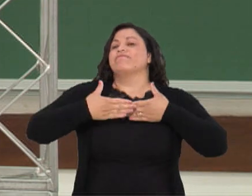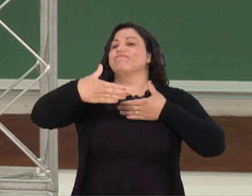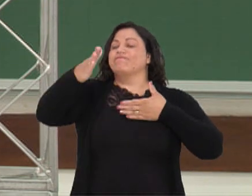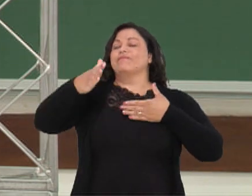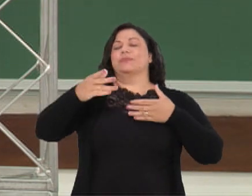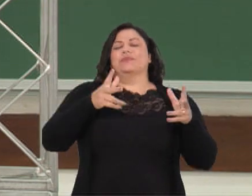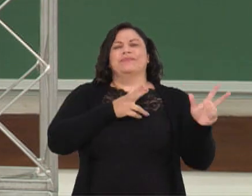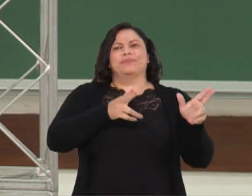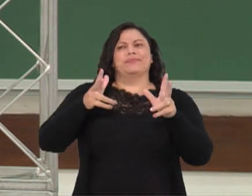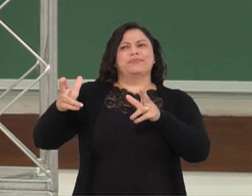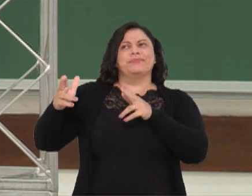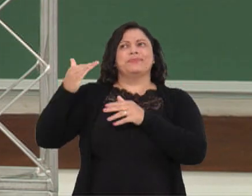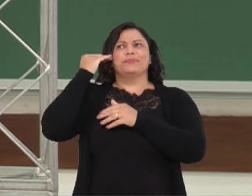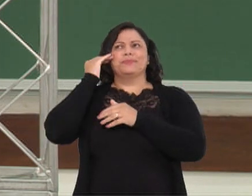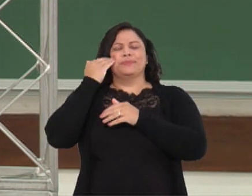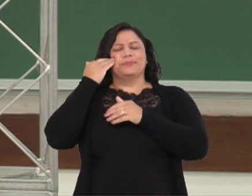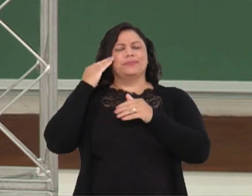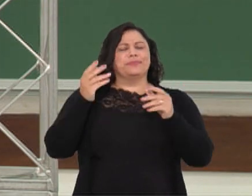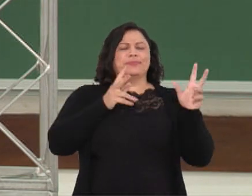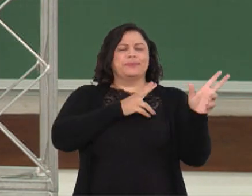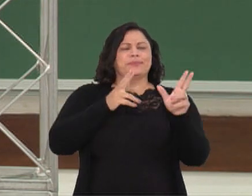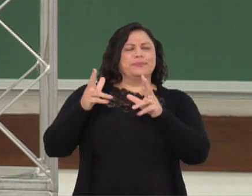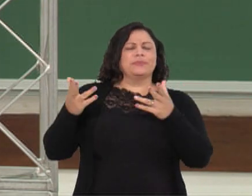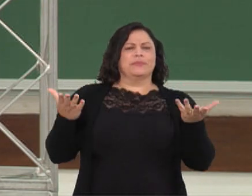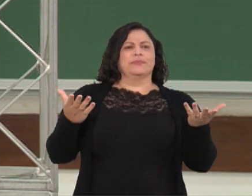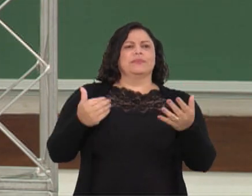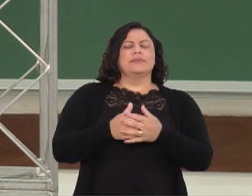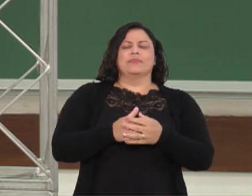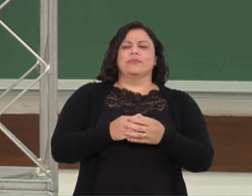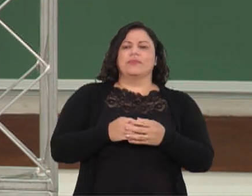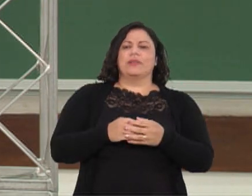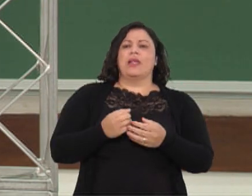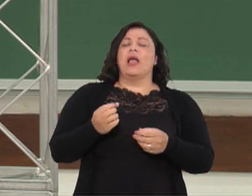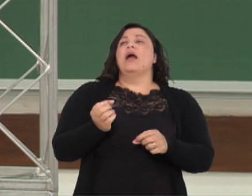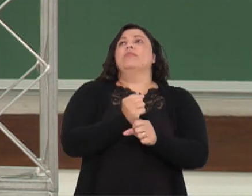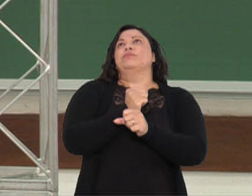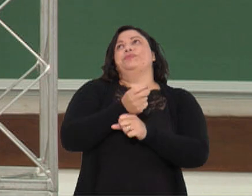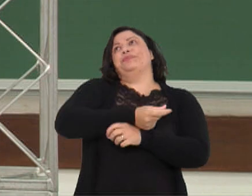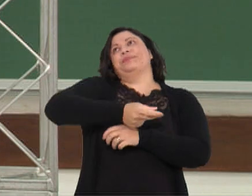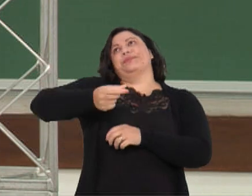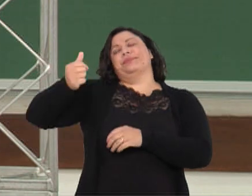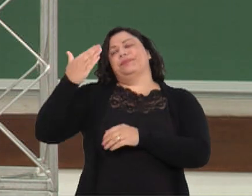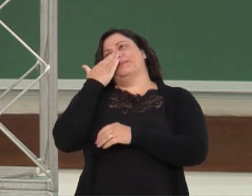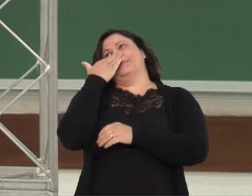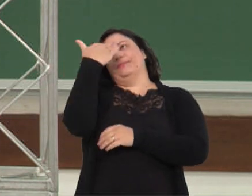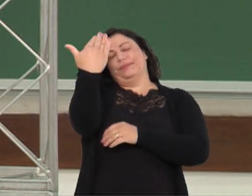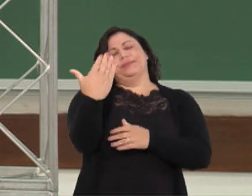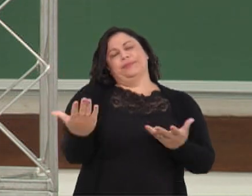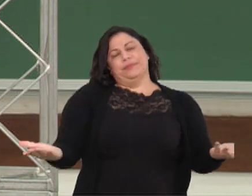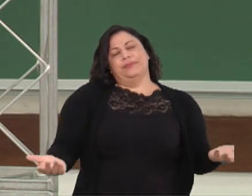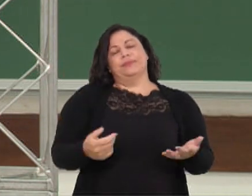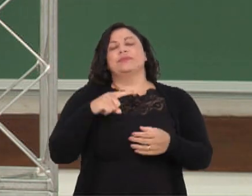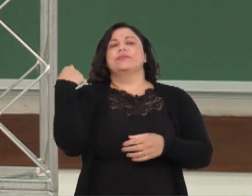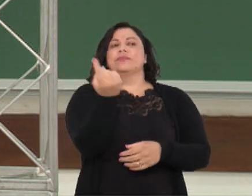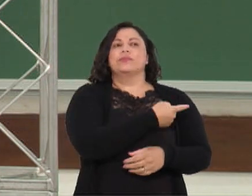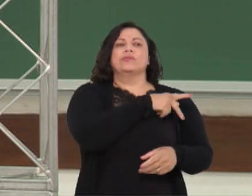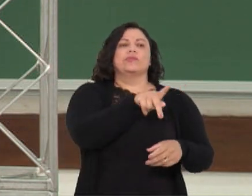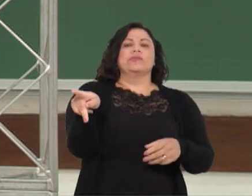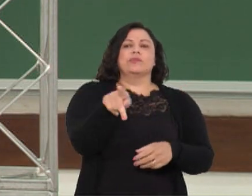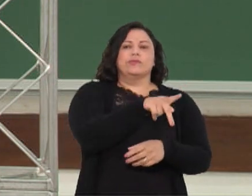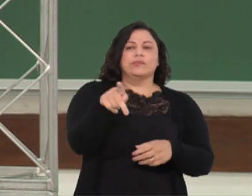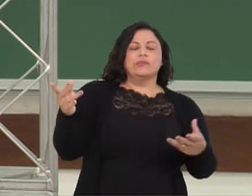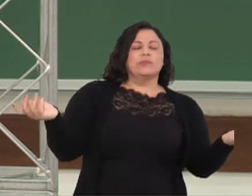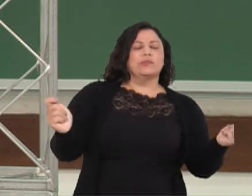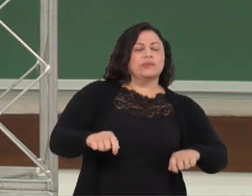do mesmo ponto, da linha de largada. Alguns já estão muitos passos lá na frente. Nós que somos professores, vemos